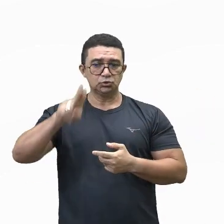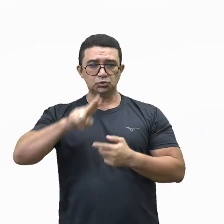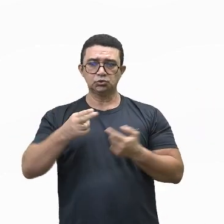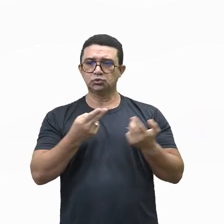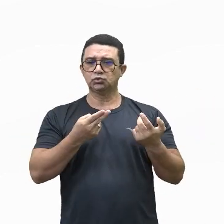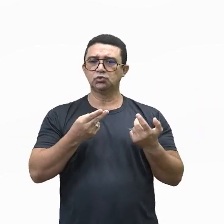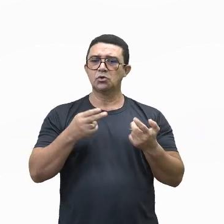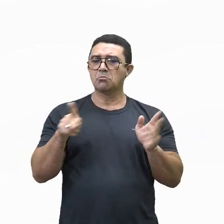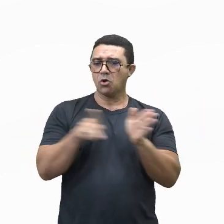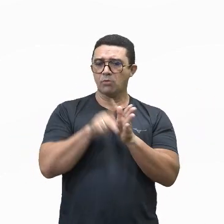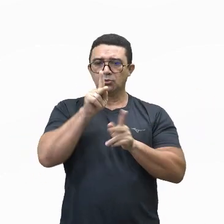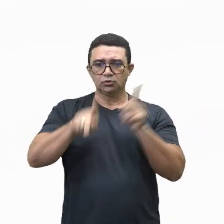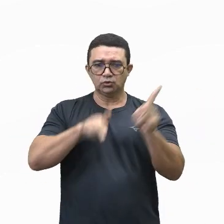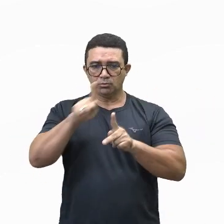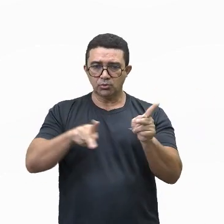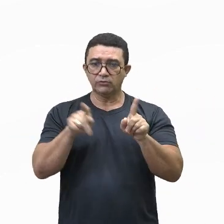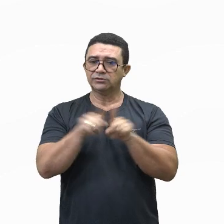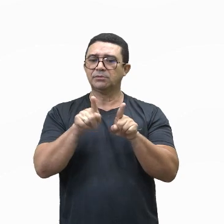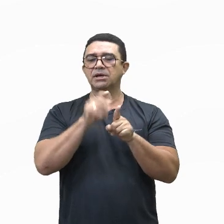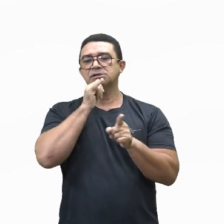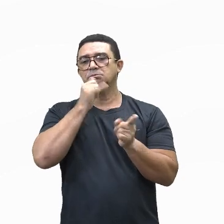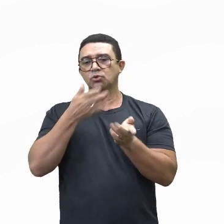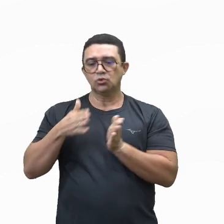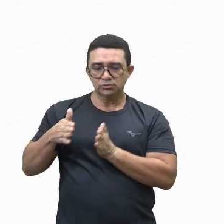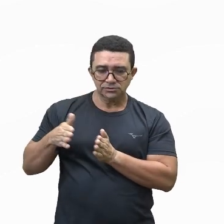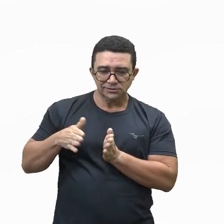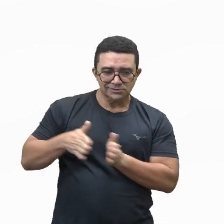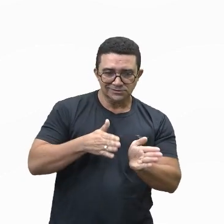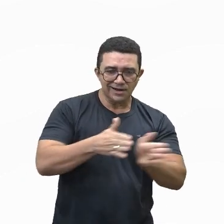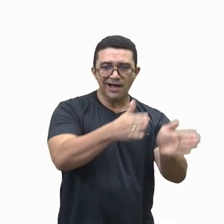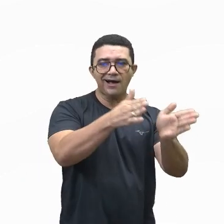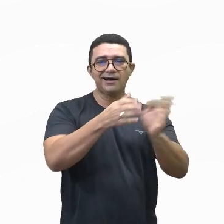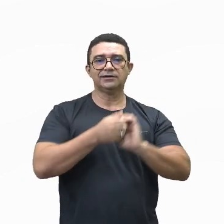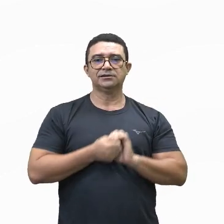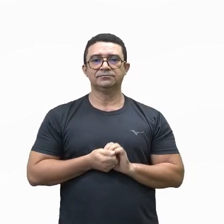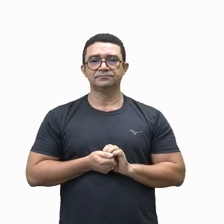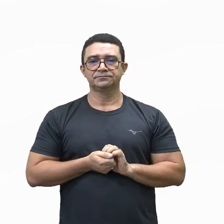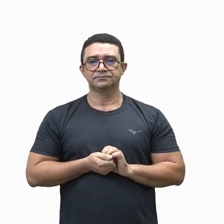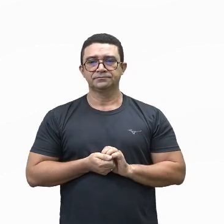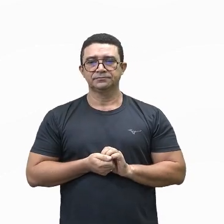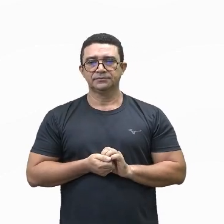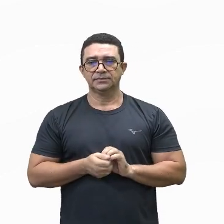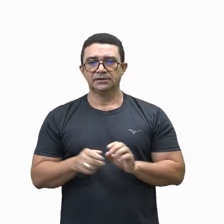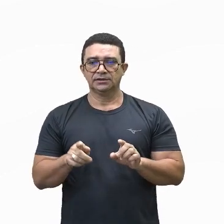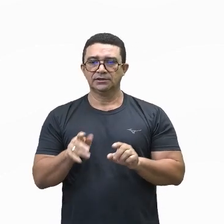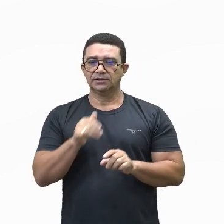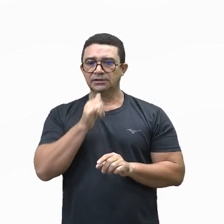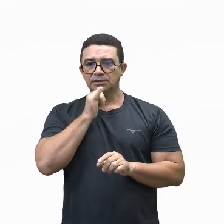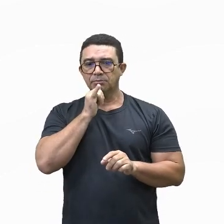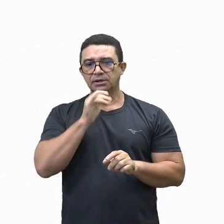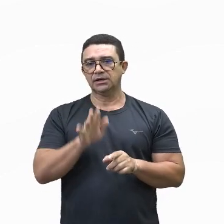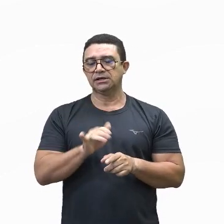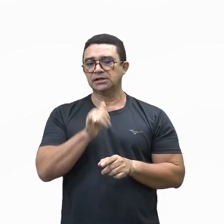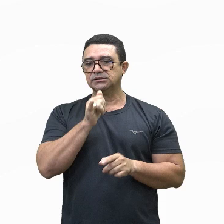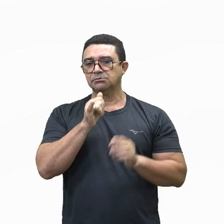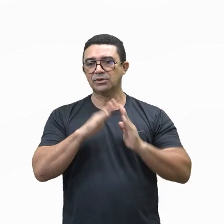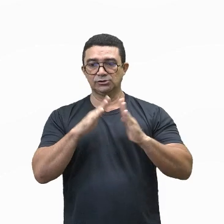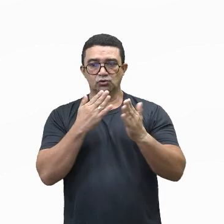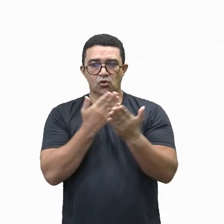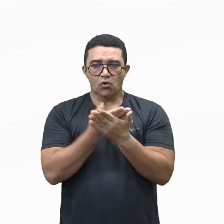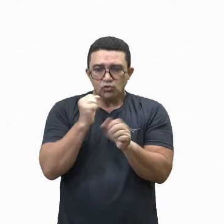povo, como abertura de estradas, né, quanto a bens de uso especial, como